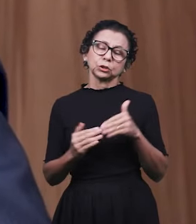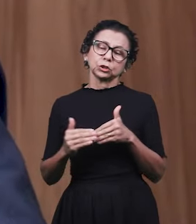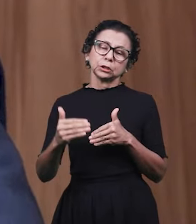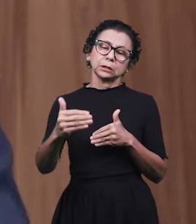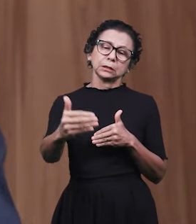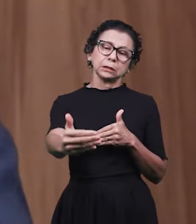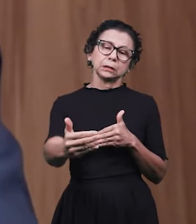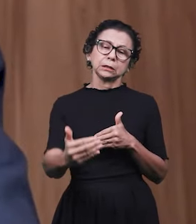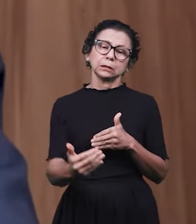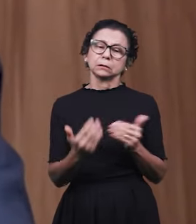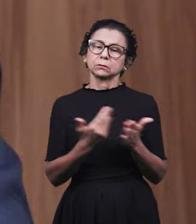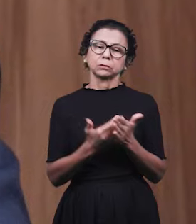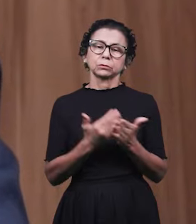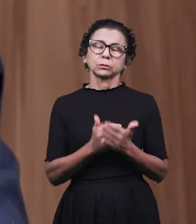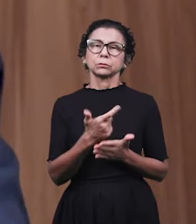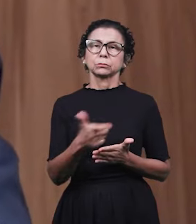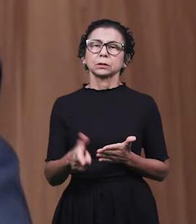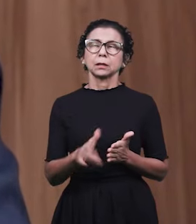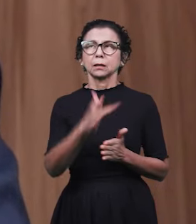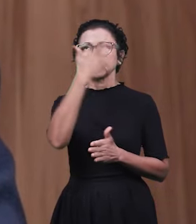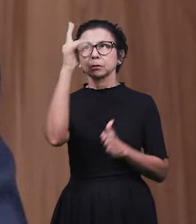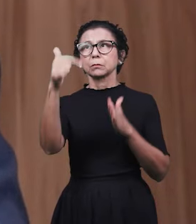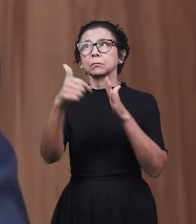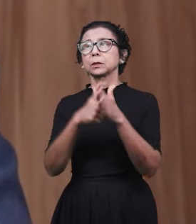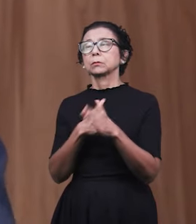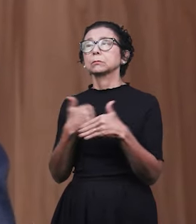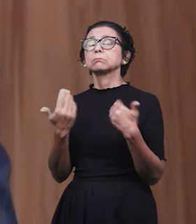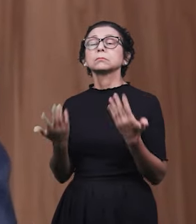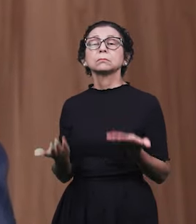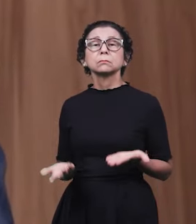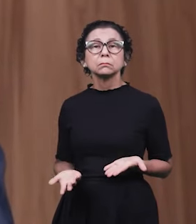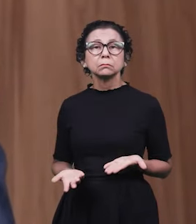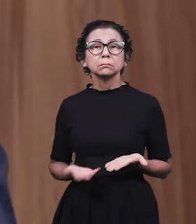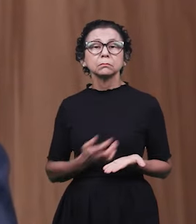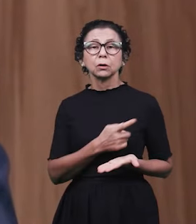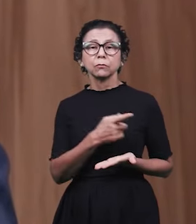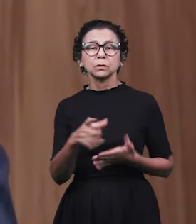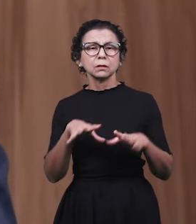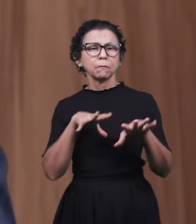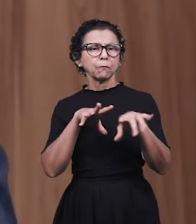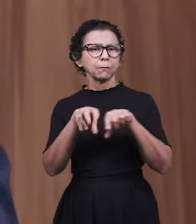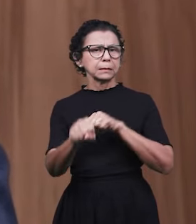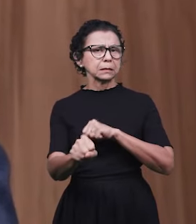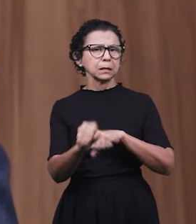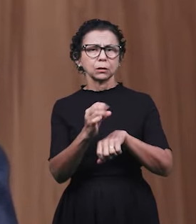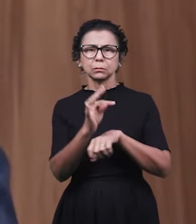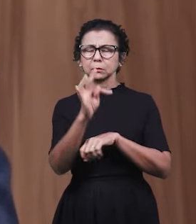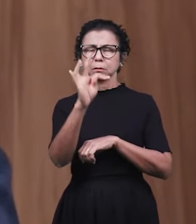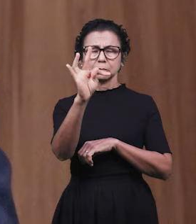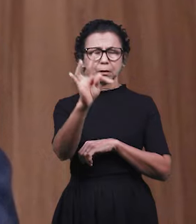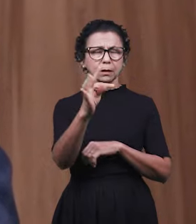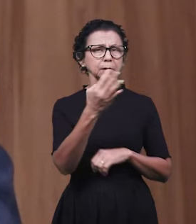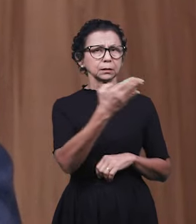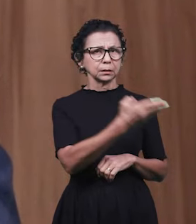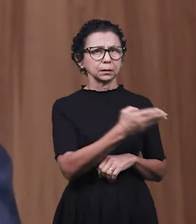me pergunta qual é a grande vantagem, além de você ter toda a formação técnica que a Fernanda